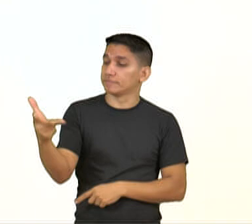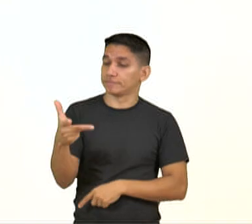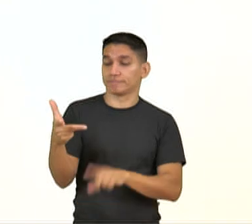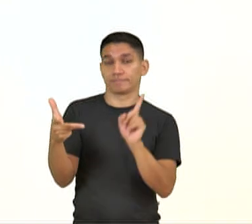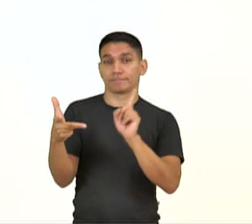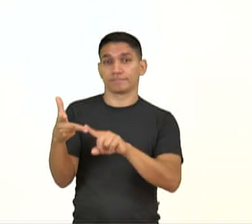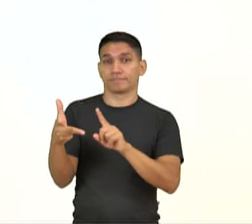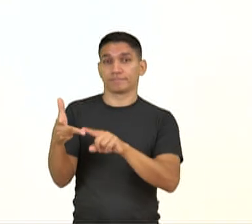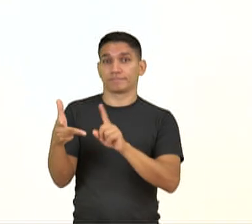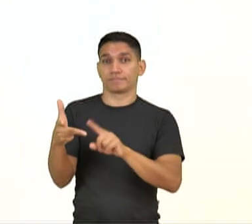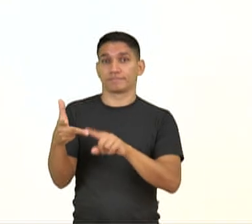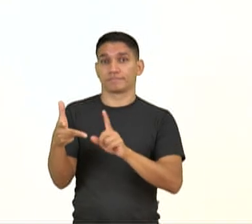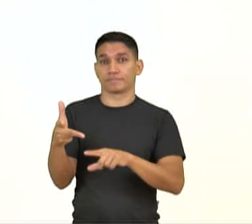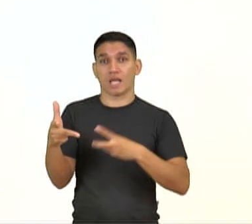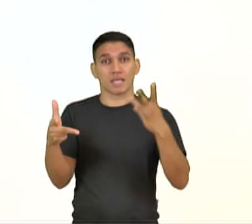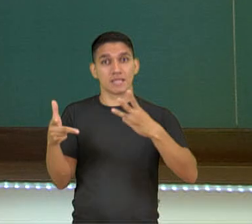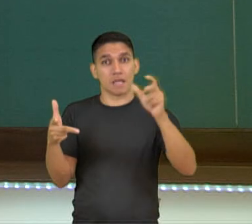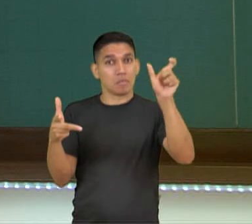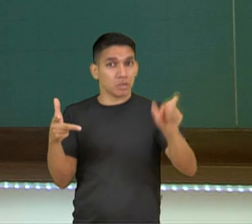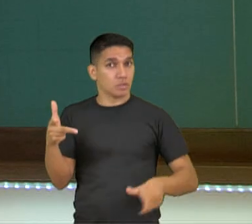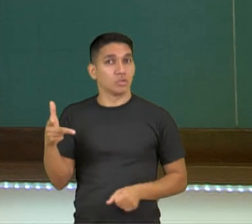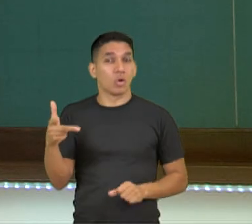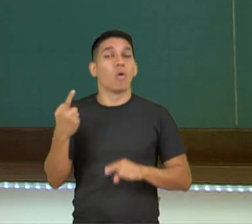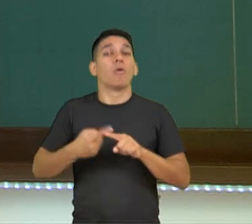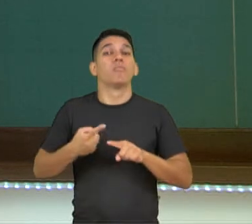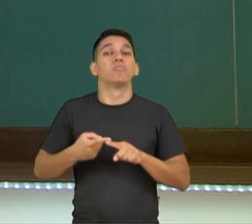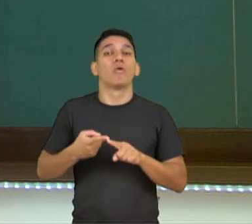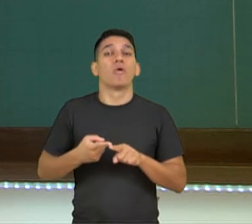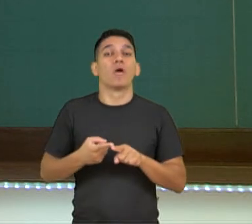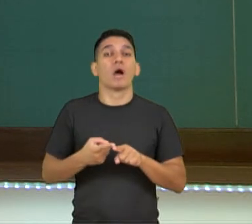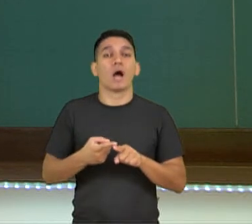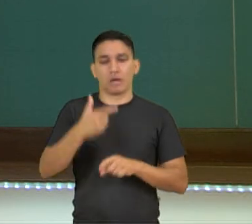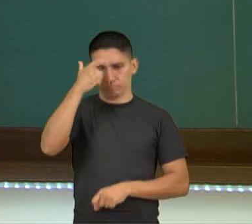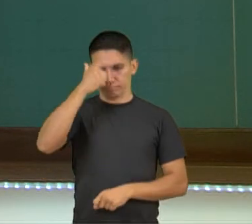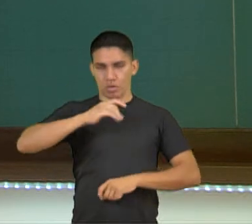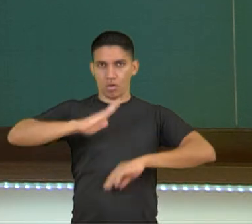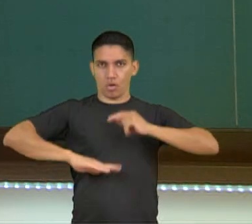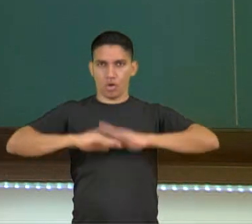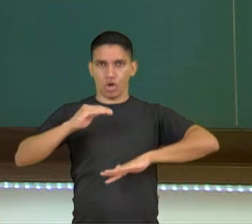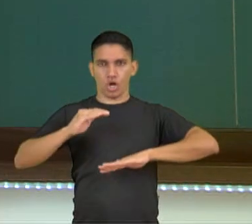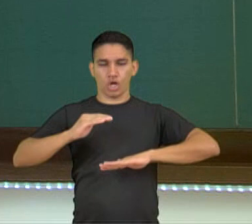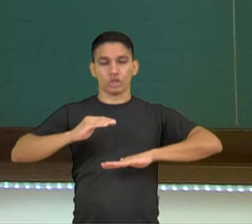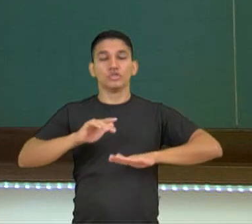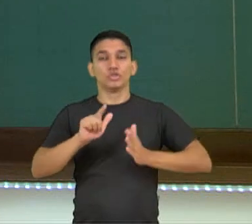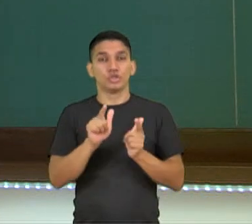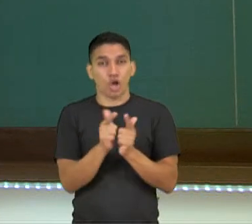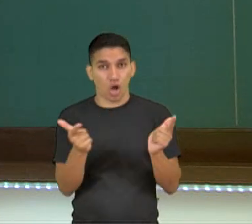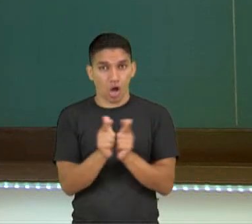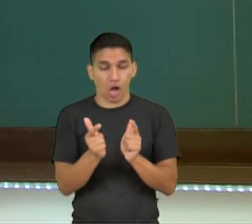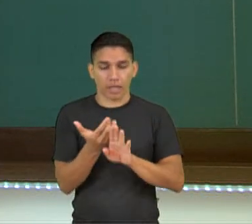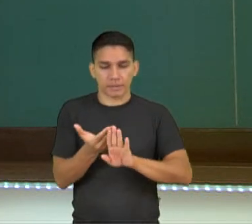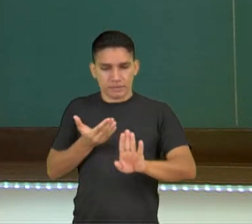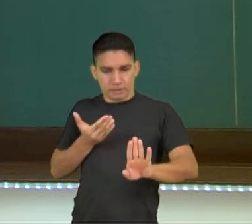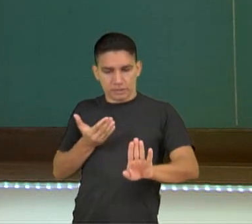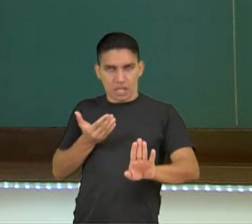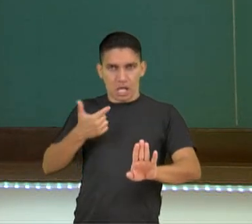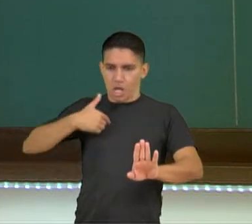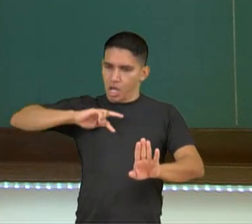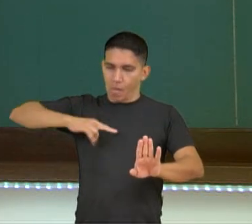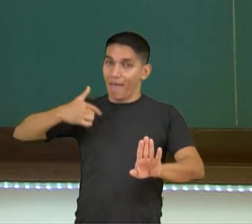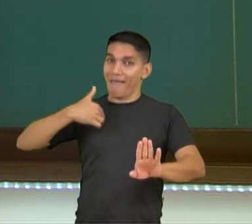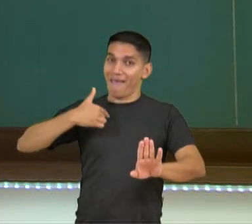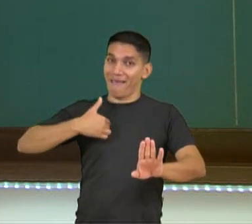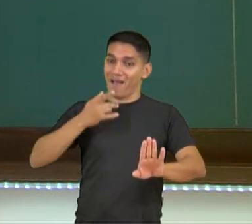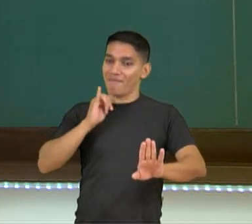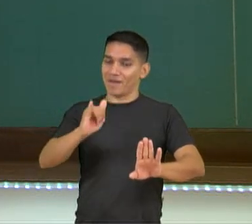usada a terceira pessoa? Porque o jornalista tenta se distanciar para dar essa ideia de imparcialidade, de quem está